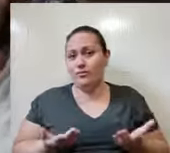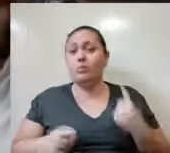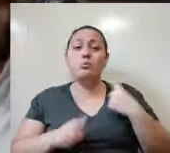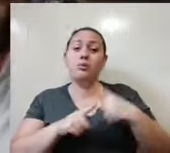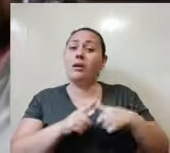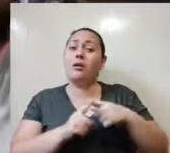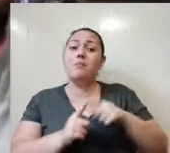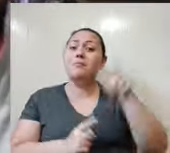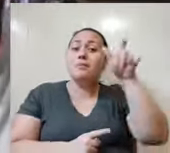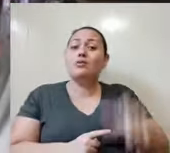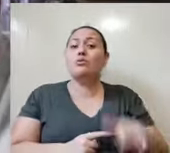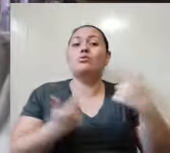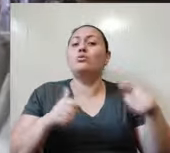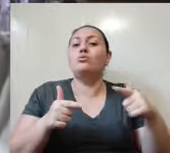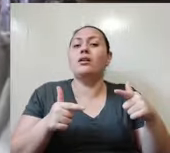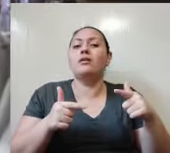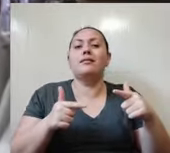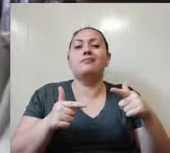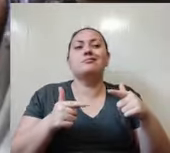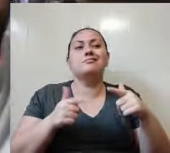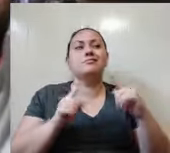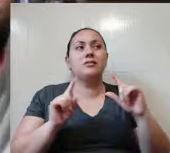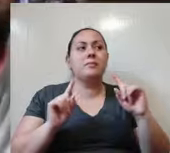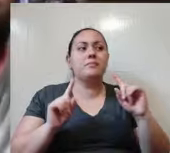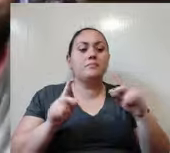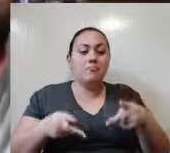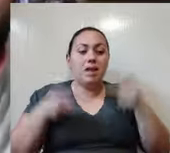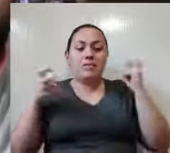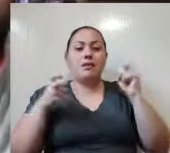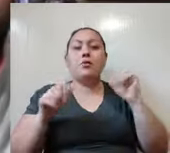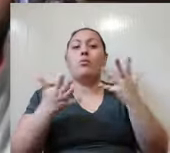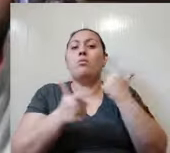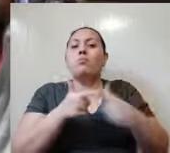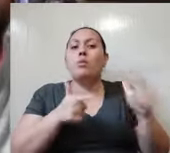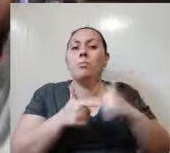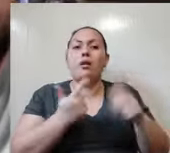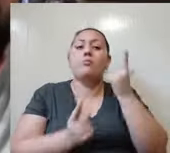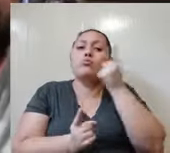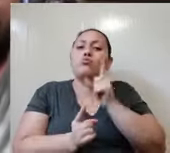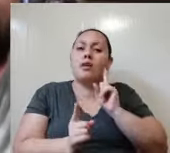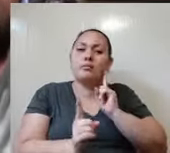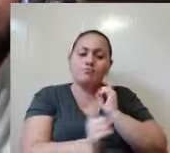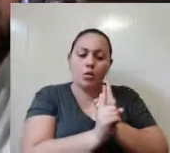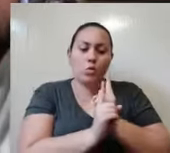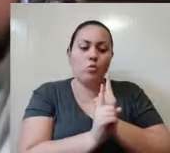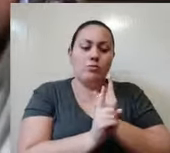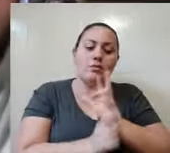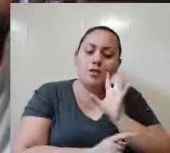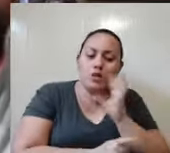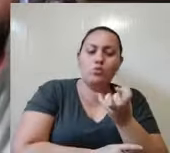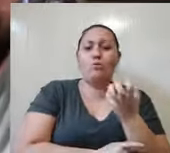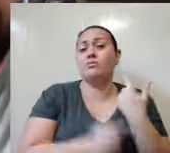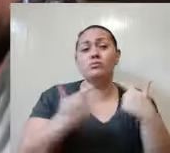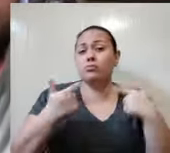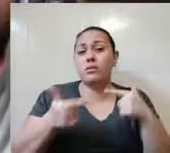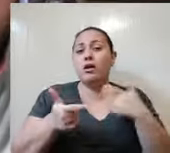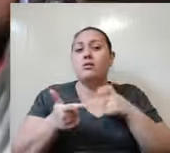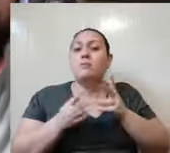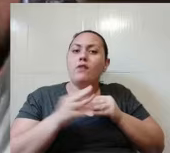a pessoa acaba não confrontando e não se encontrando com o problema ou com a sua questão, né? E aí, bom, não tem como resolver.